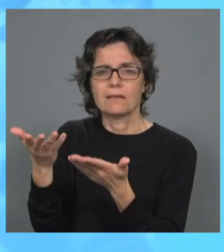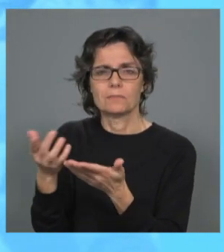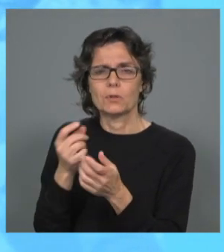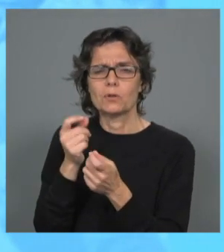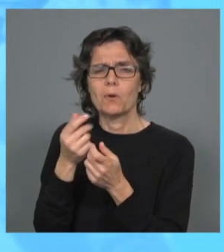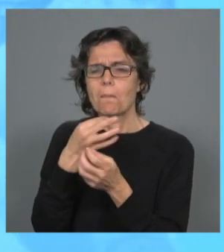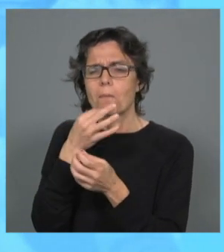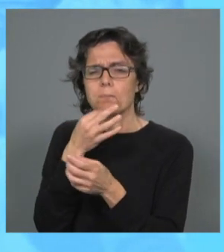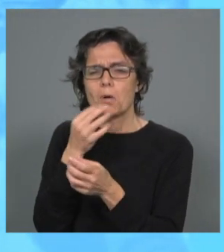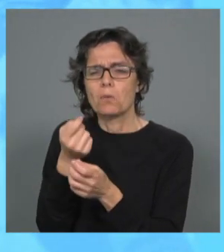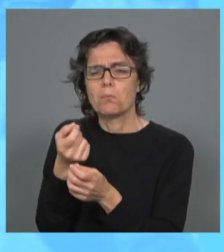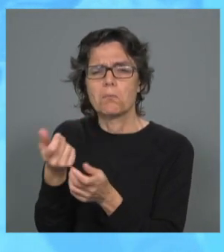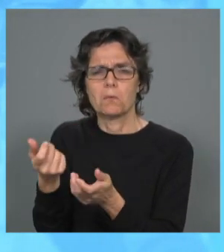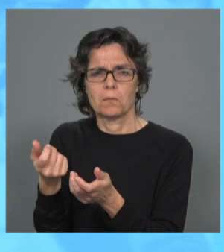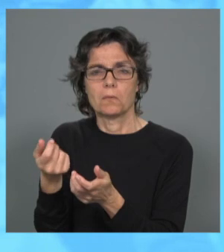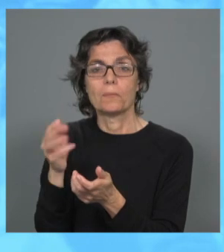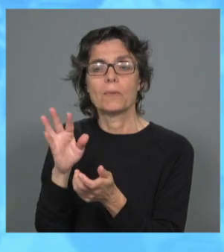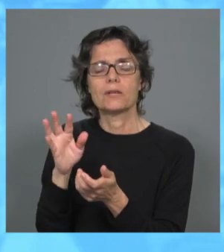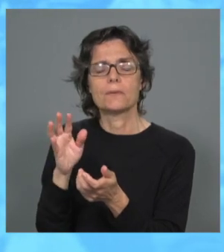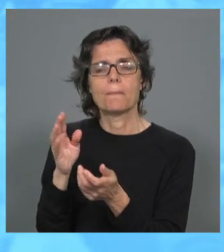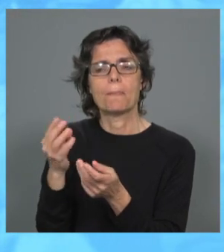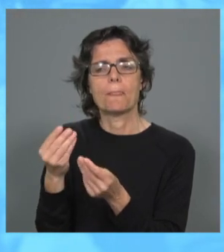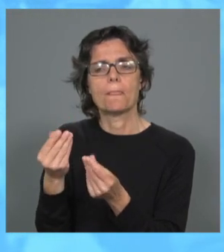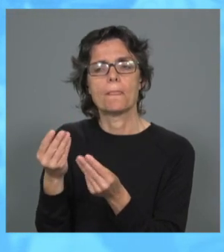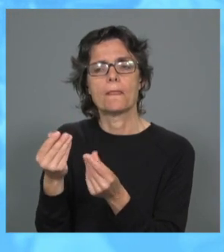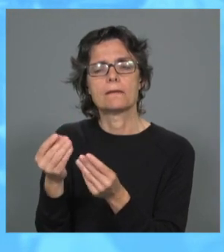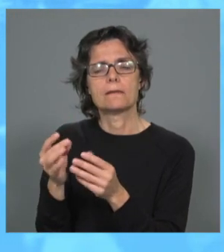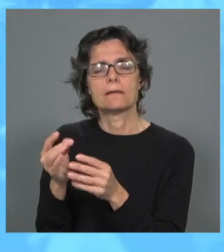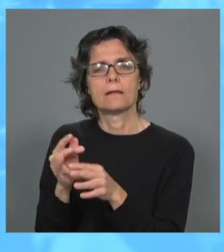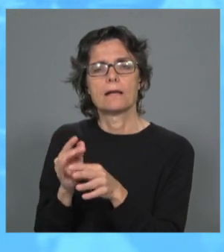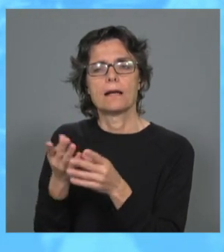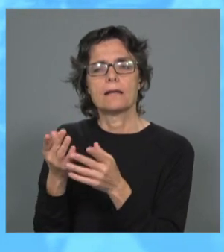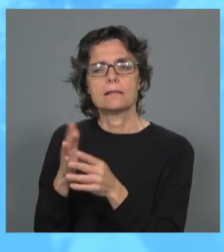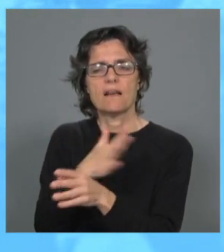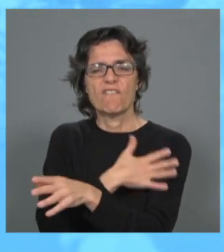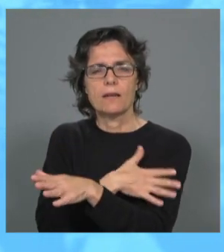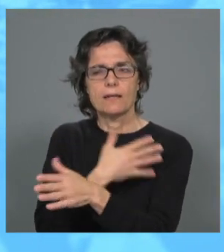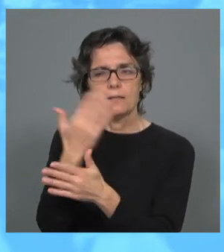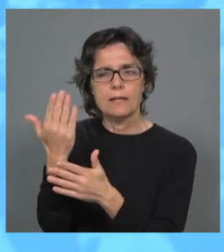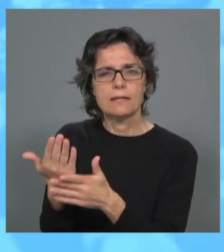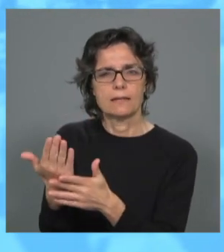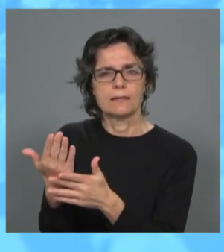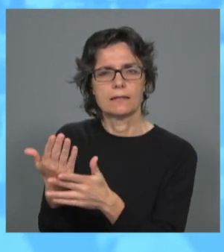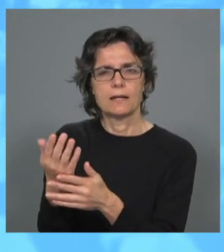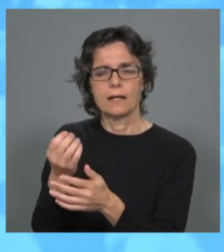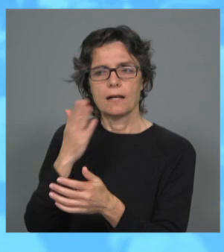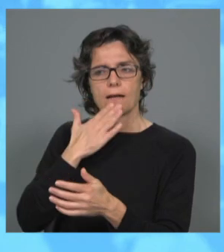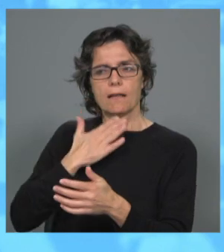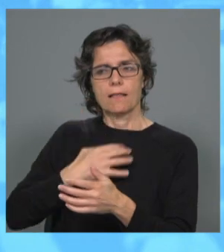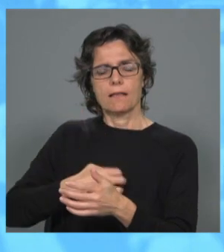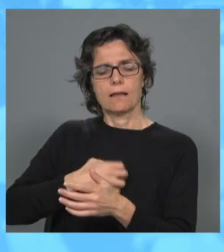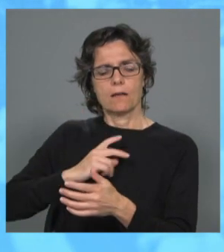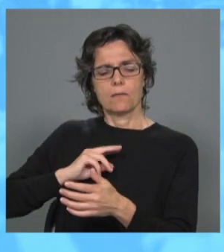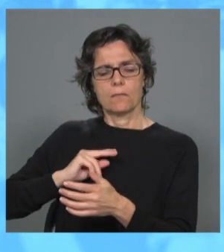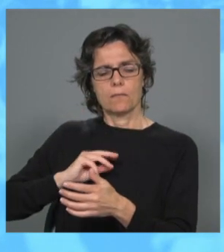mim, este contacto com a debilidade extrema humana ajudou muito a ser melhor. A